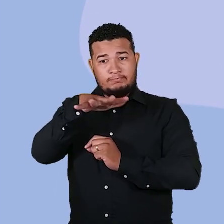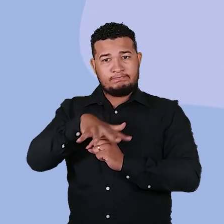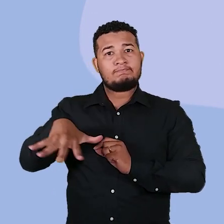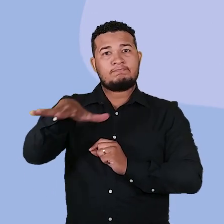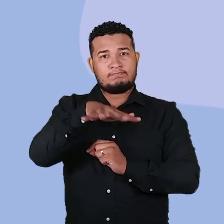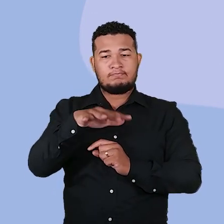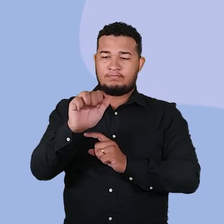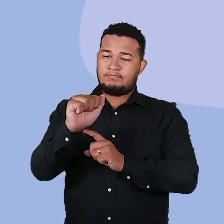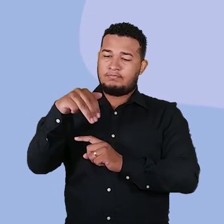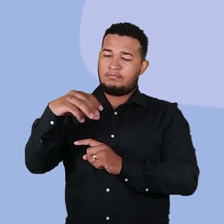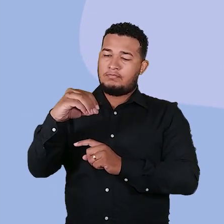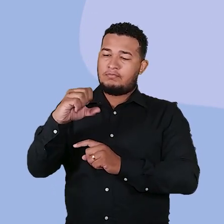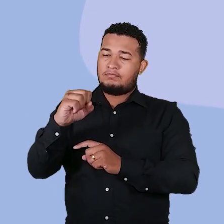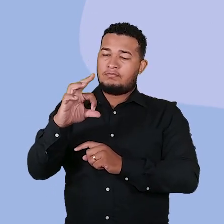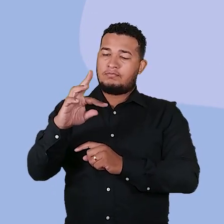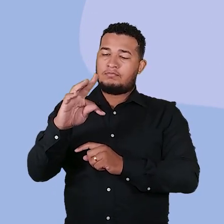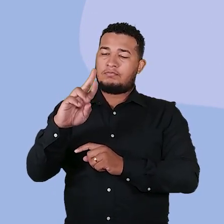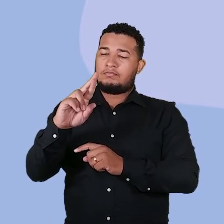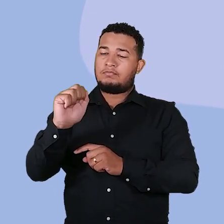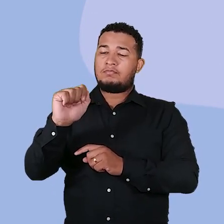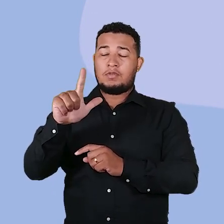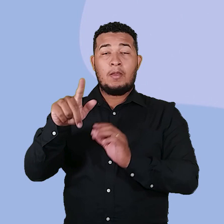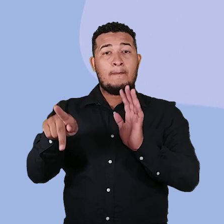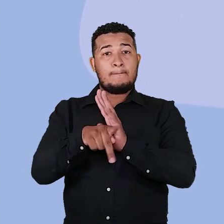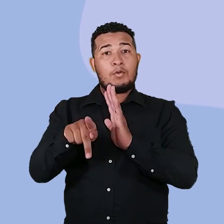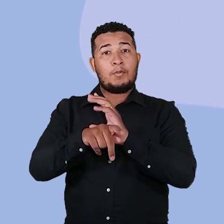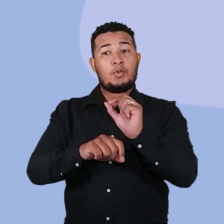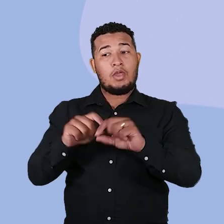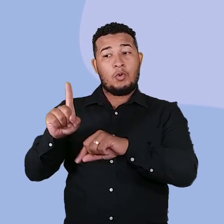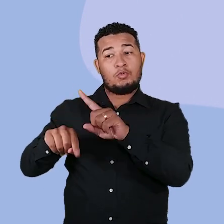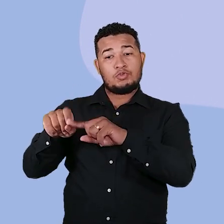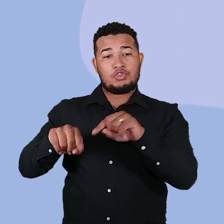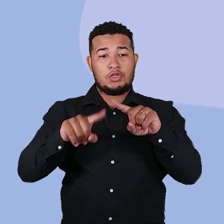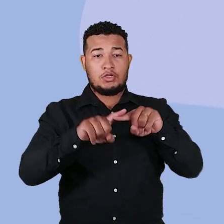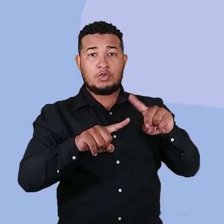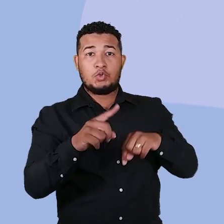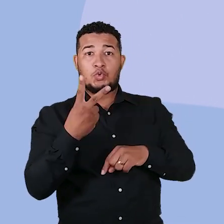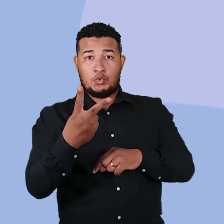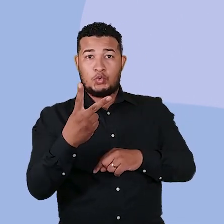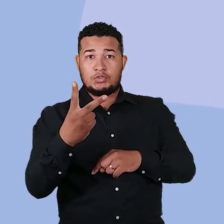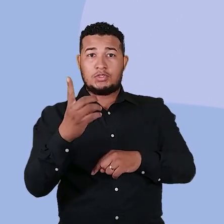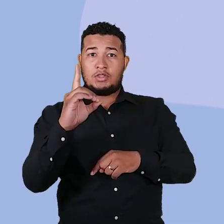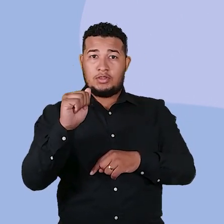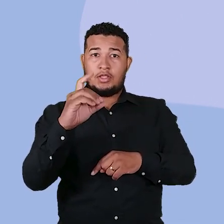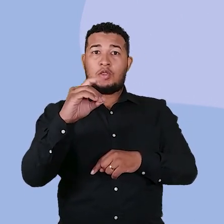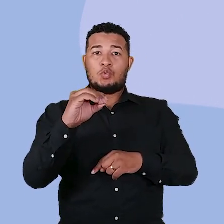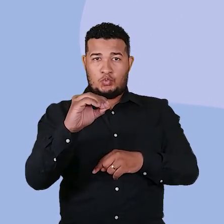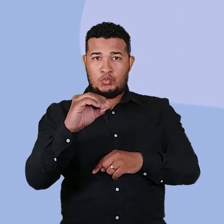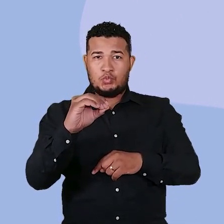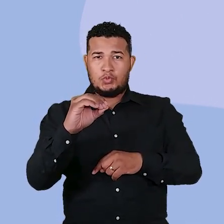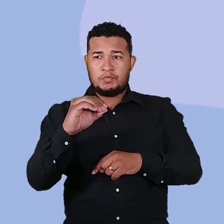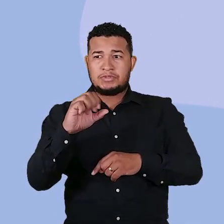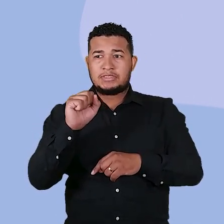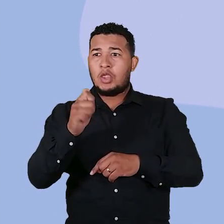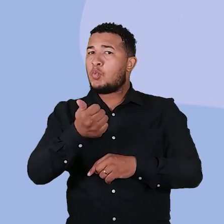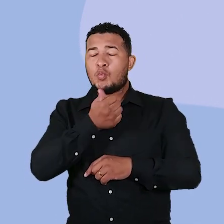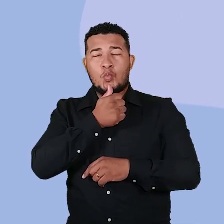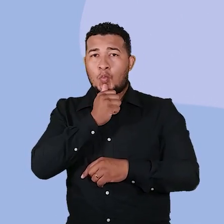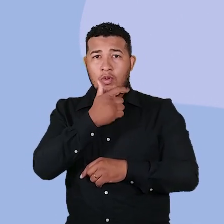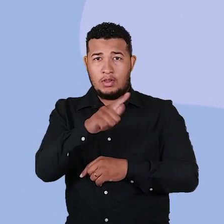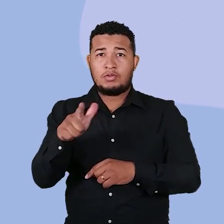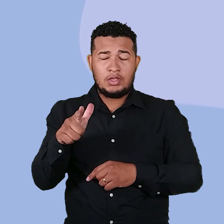vimos um espaço amostral do lançamento de dois dados e se não tiver